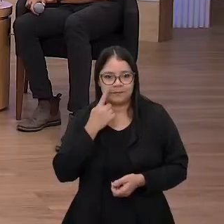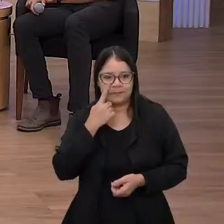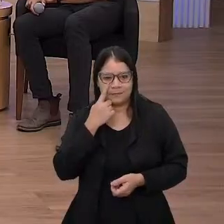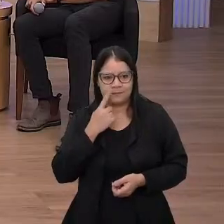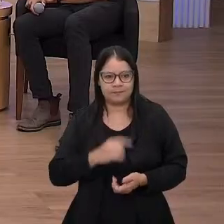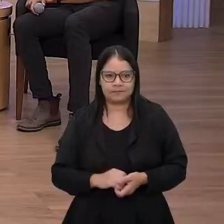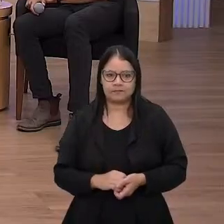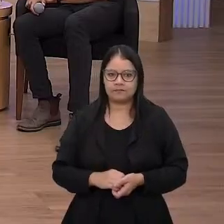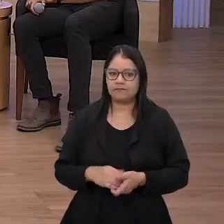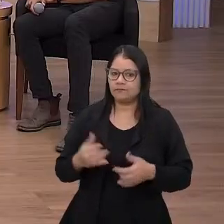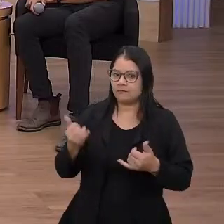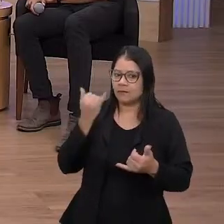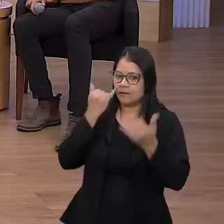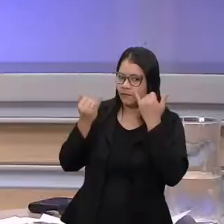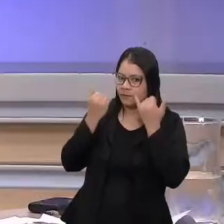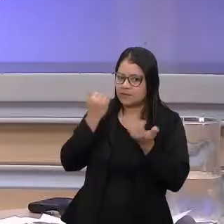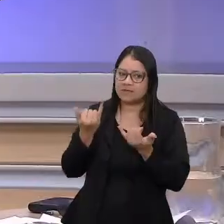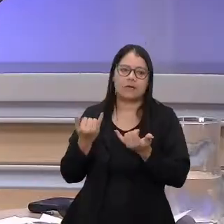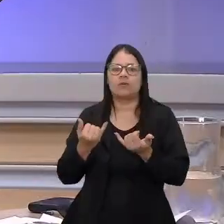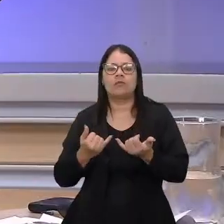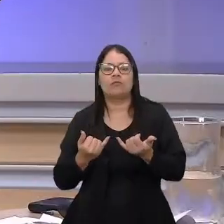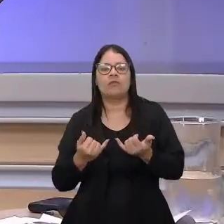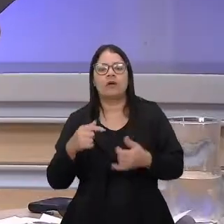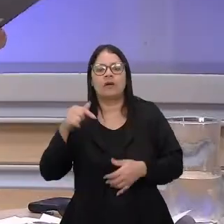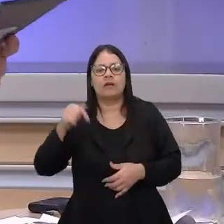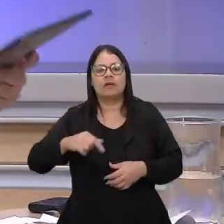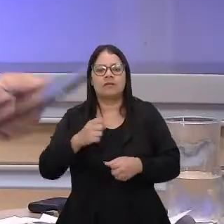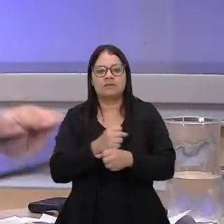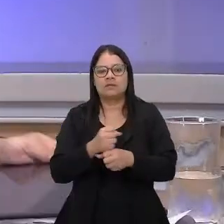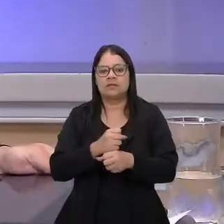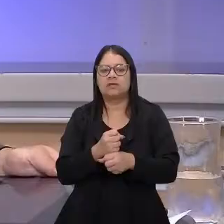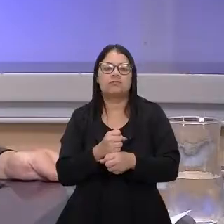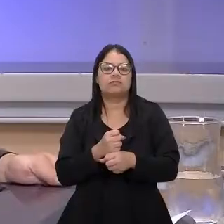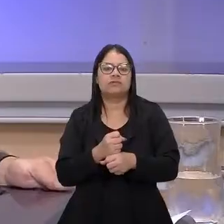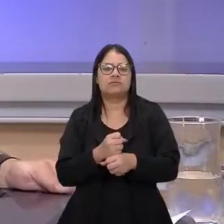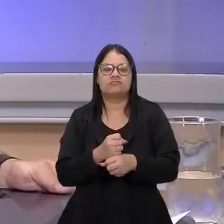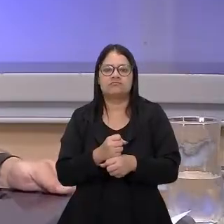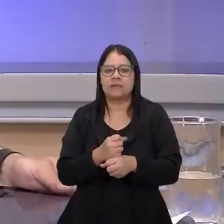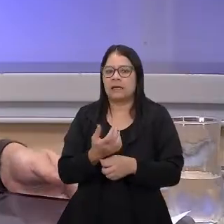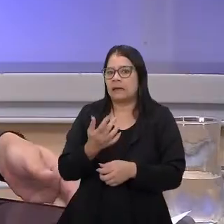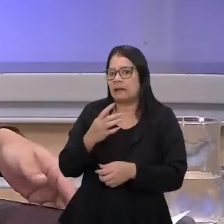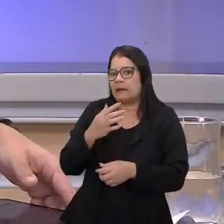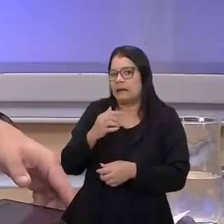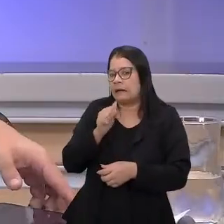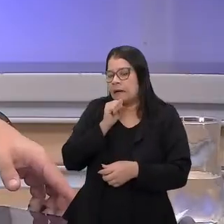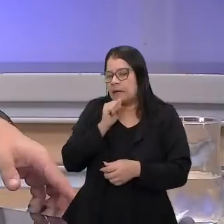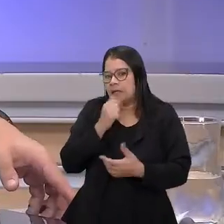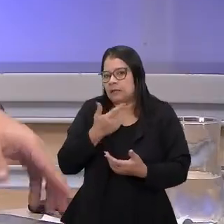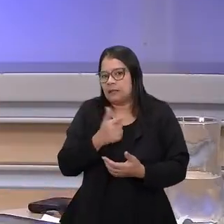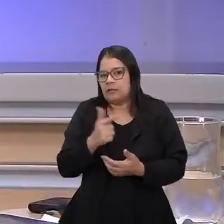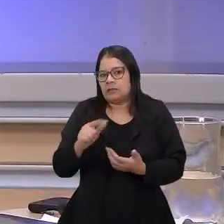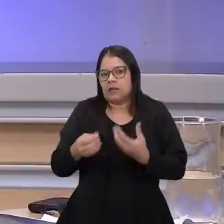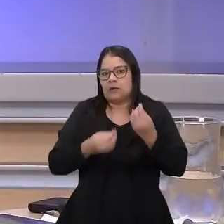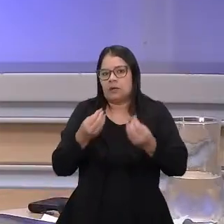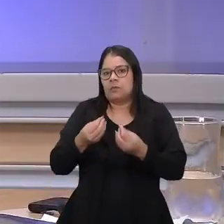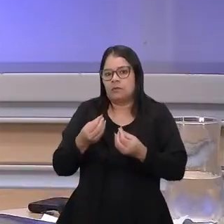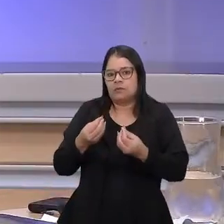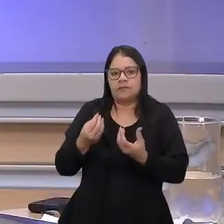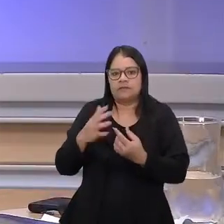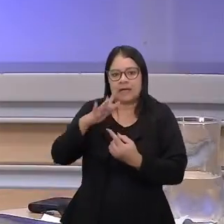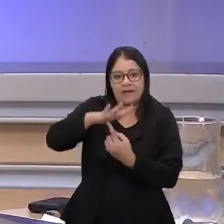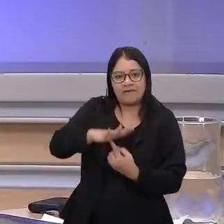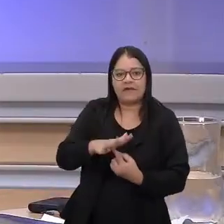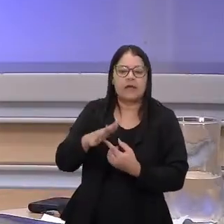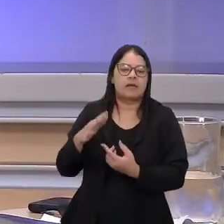Alguma informação sobre a FECESP desse ano? Débora, a gente não tem informação ainda sobre como que vai ser a Feira de Ciências.